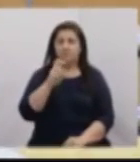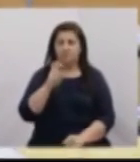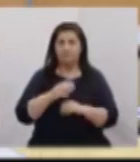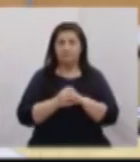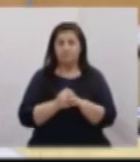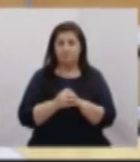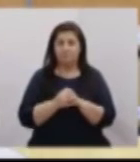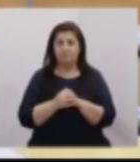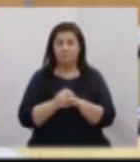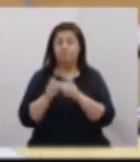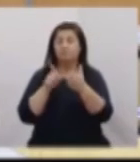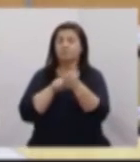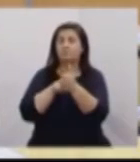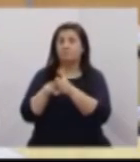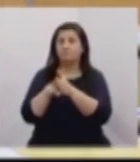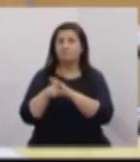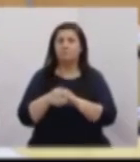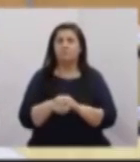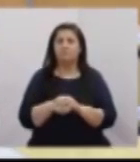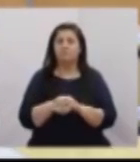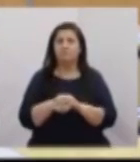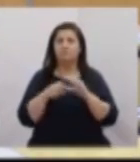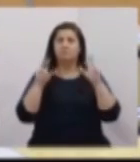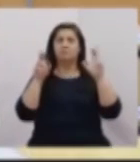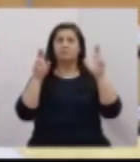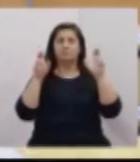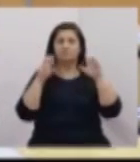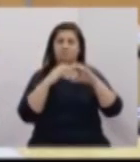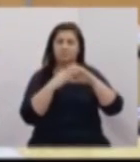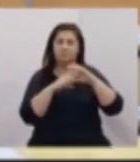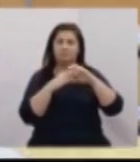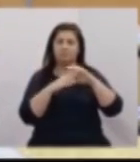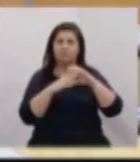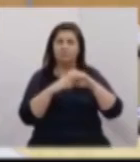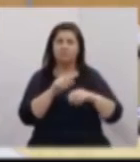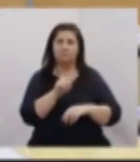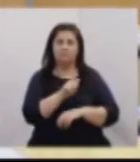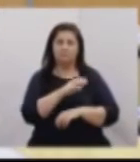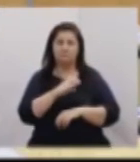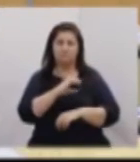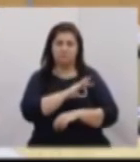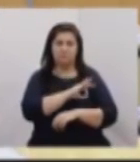informações relacionadas a concurso da Guarda Civil.